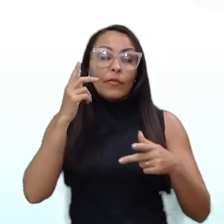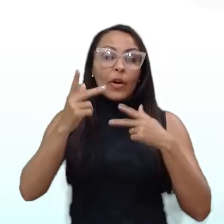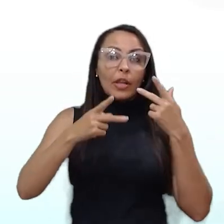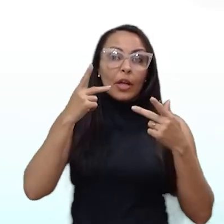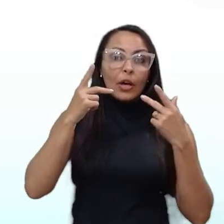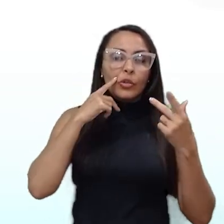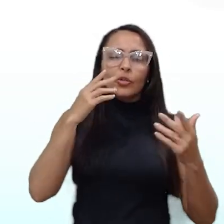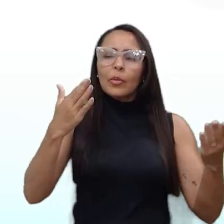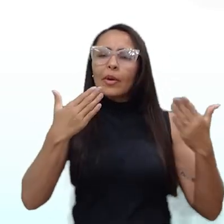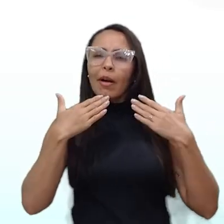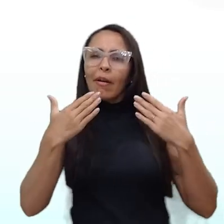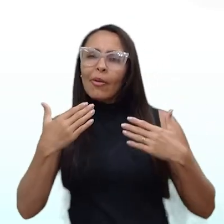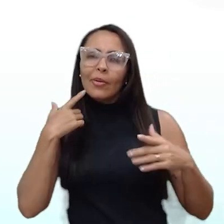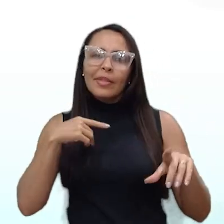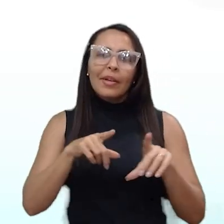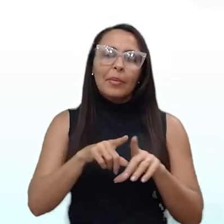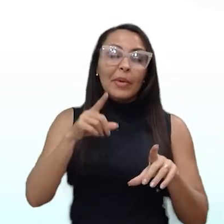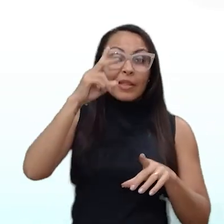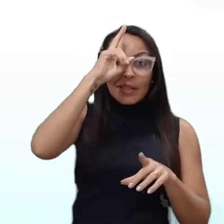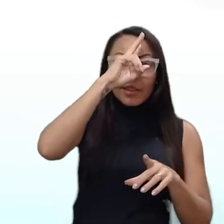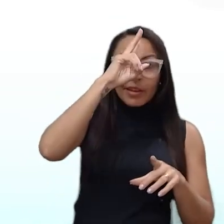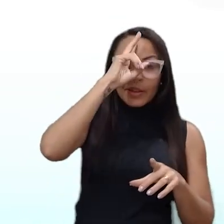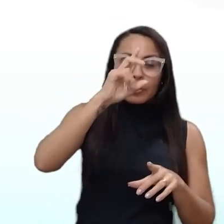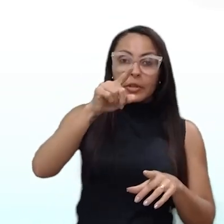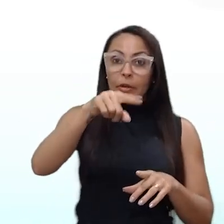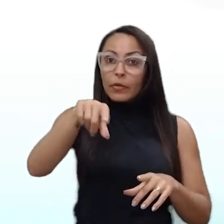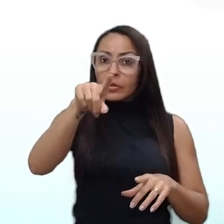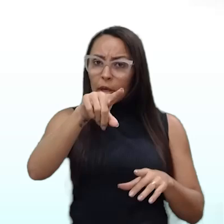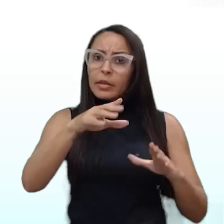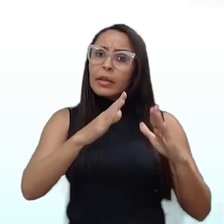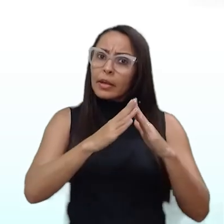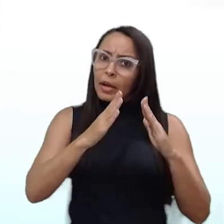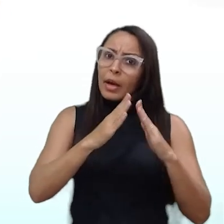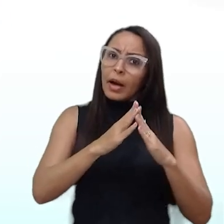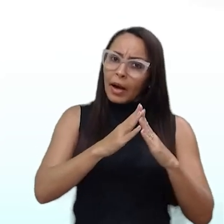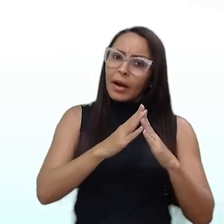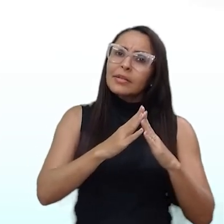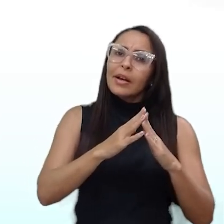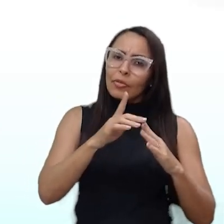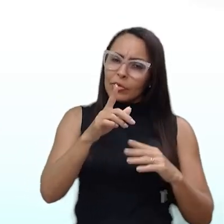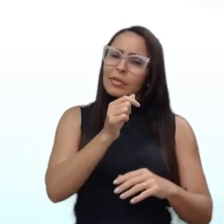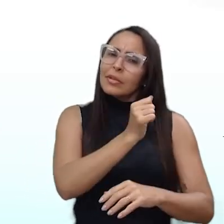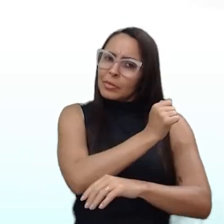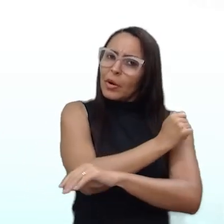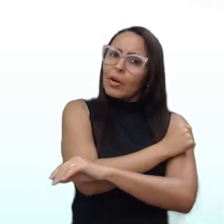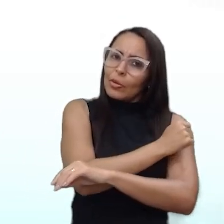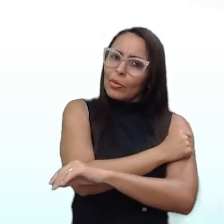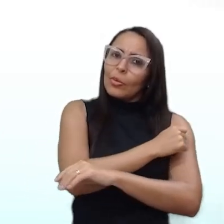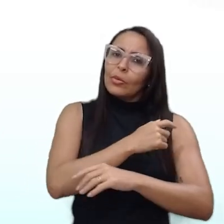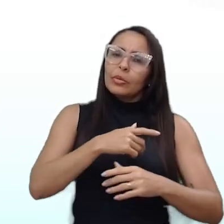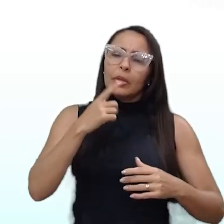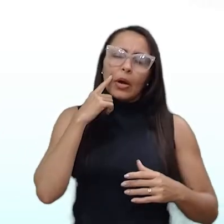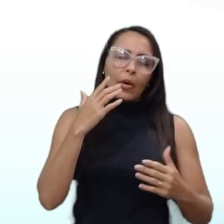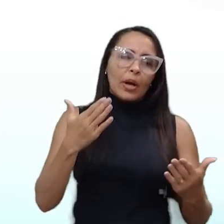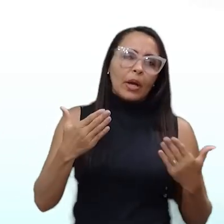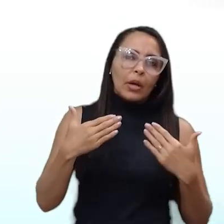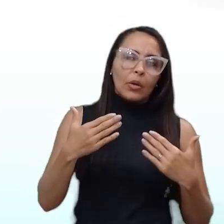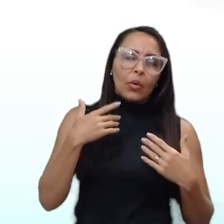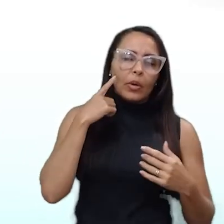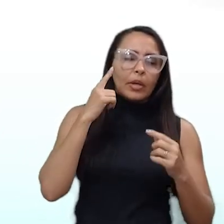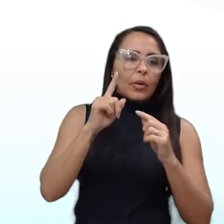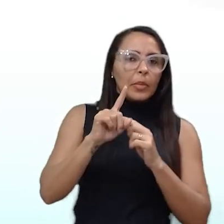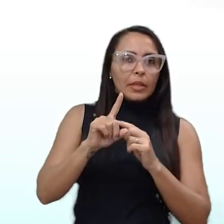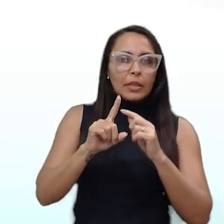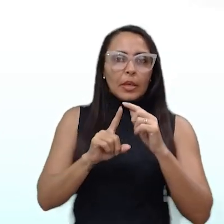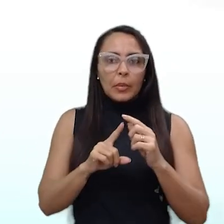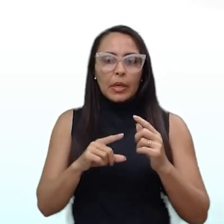calor sensível, calor latente. Lembre-se, para você que está em casa, meus pequenos gafanhotos, calor sensível é aquele calor que aumenta a